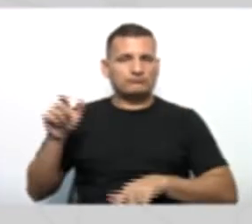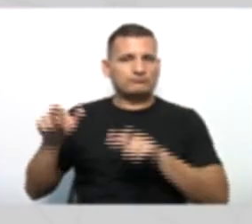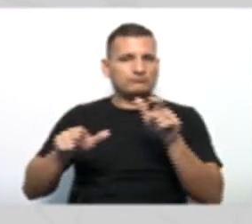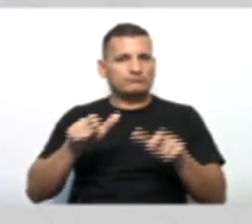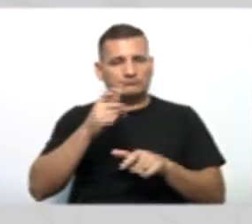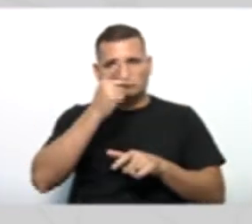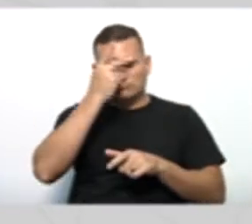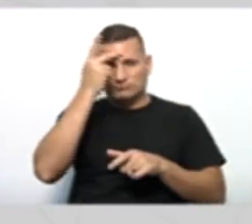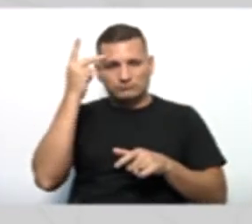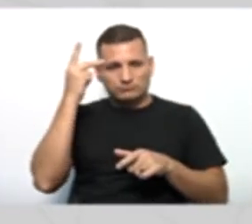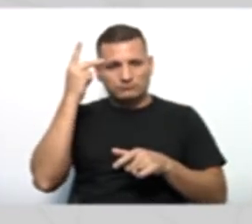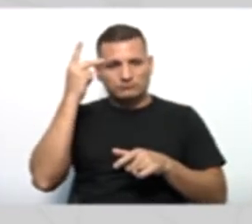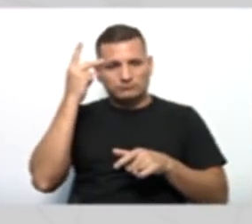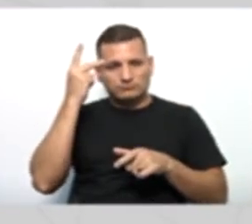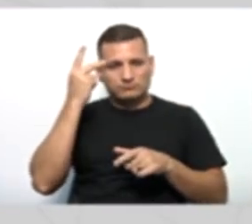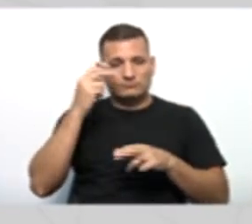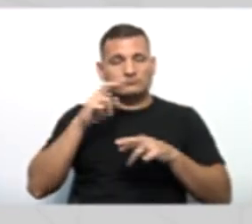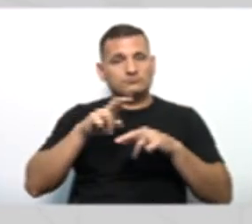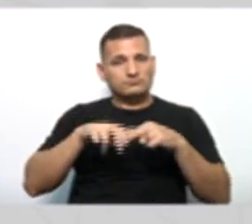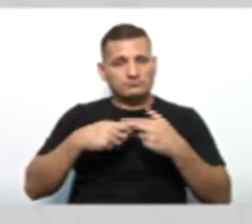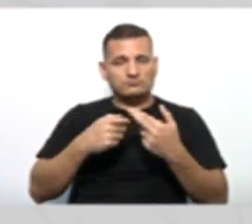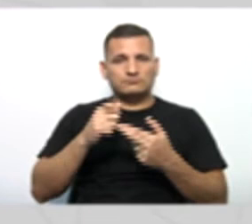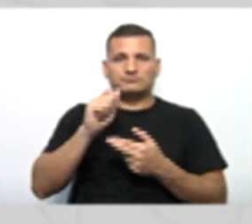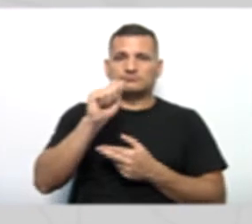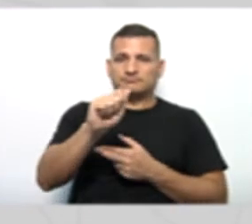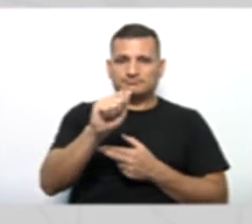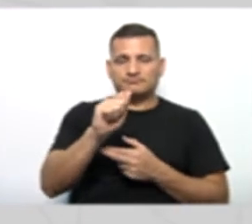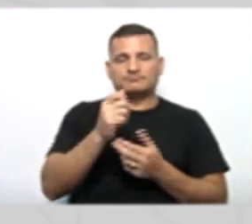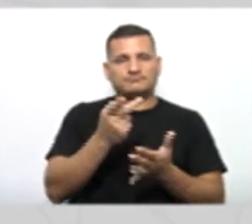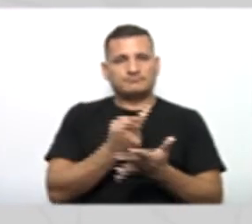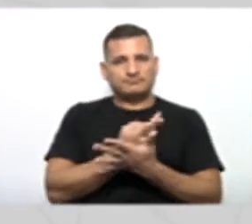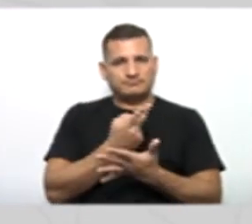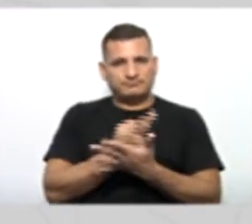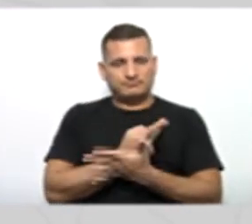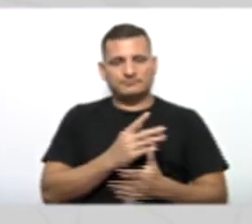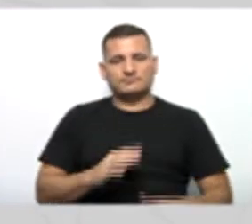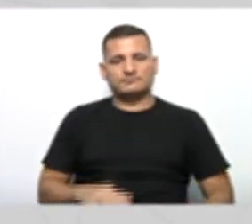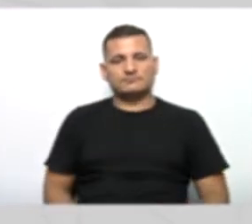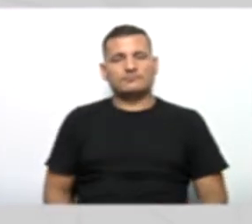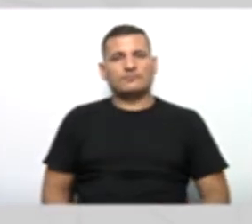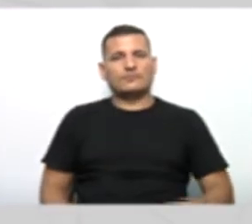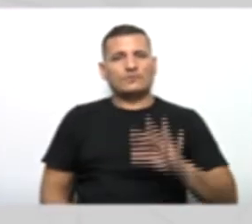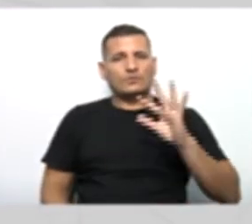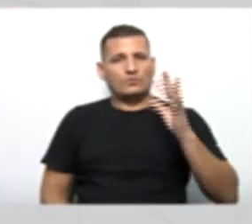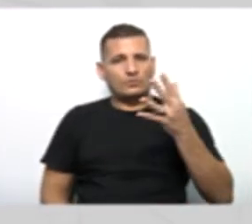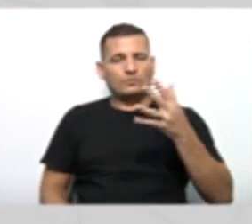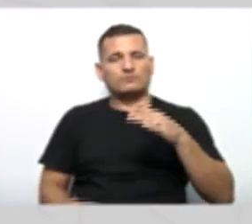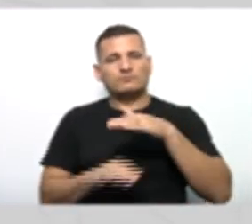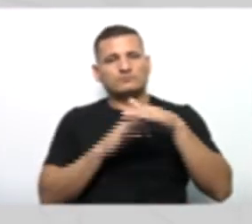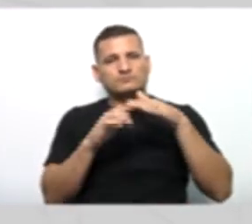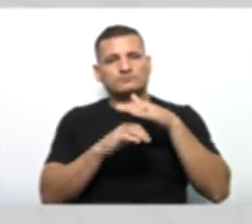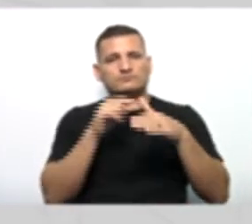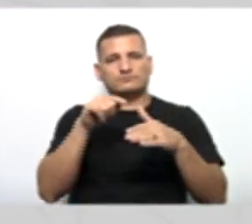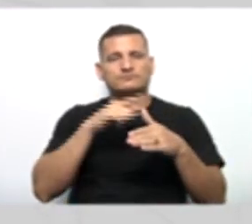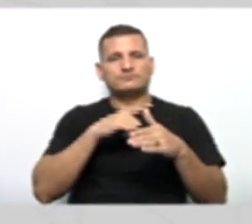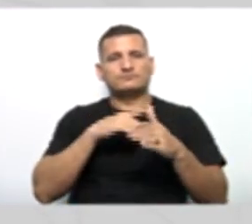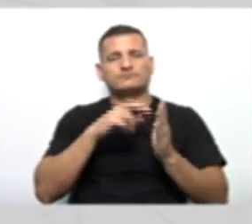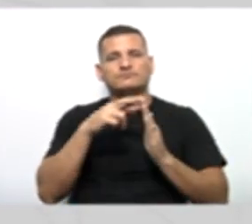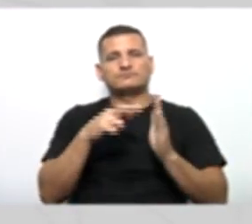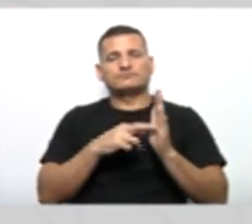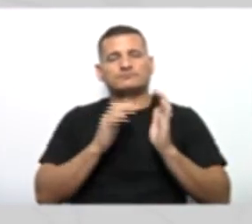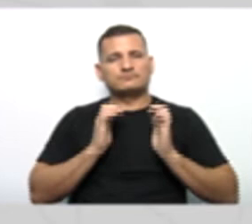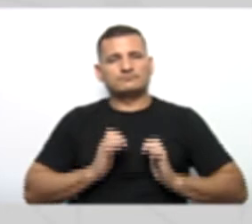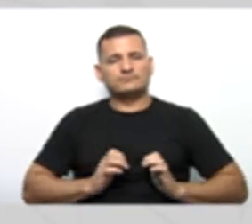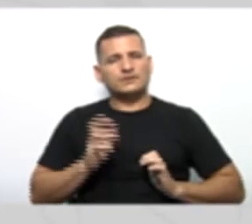pessoas né por isso é a questão ela está errada porque toda empresa ela tem um conjunto de princípios éticos que